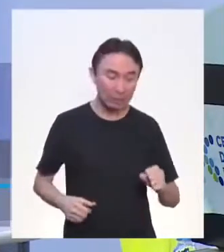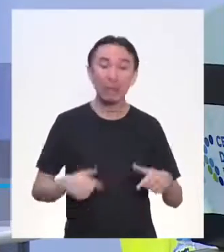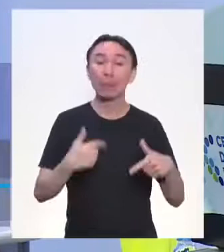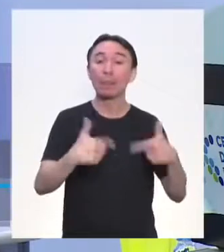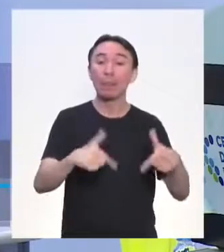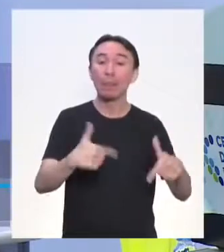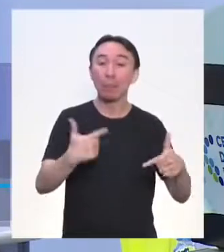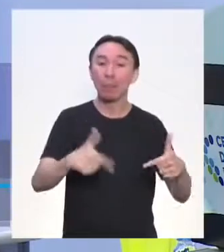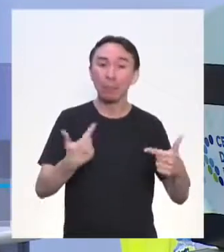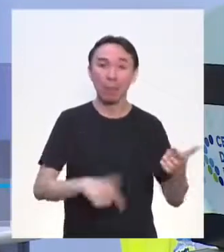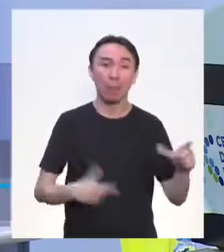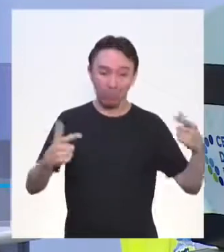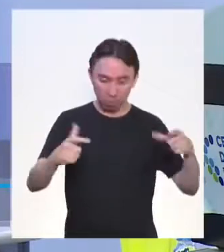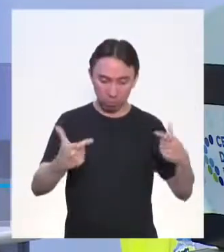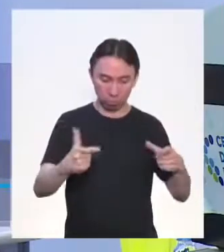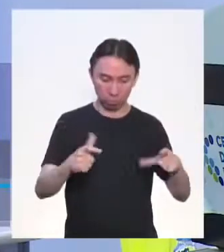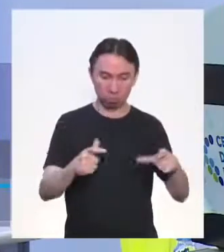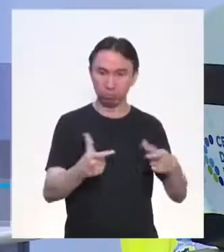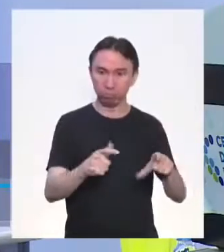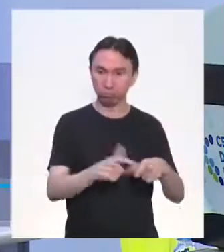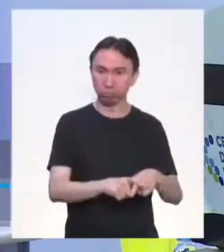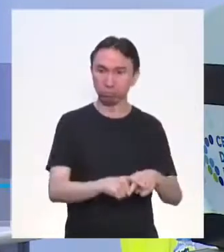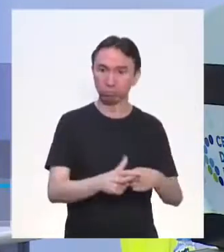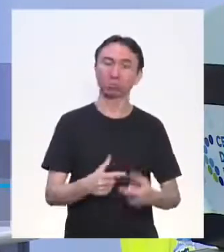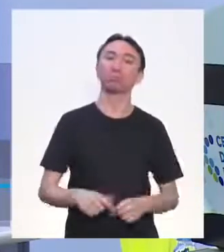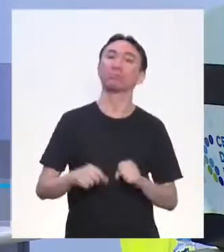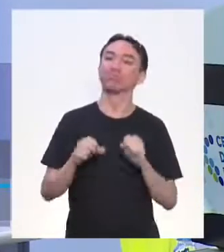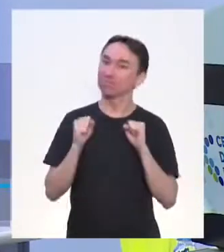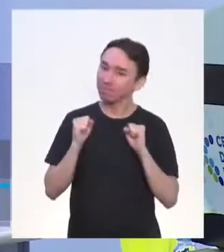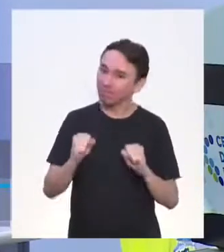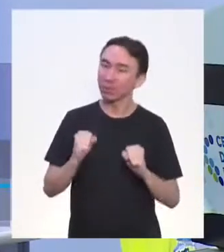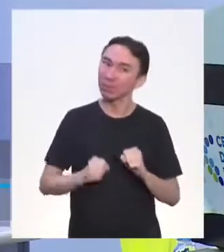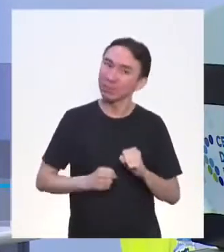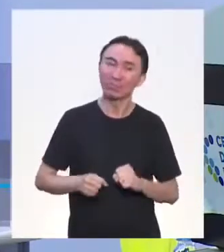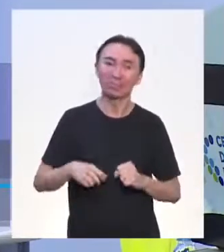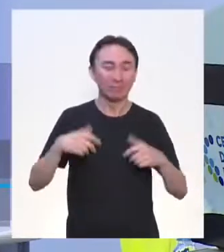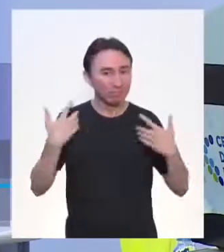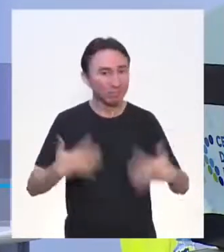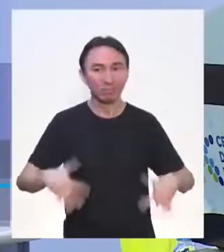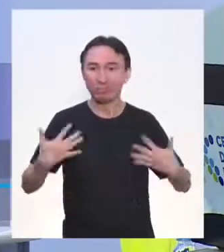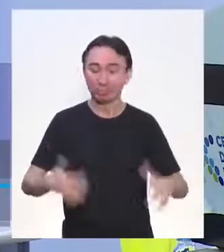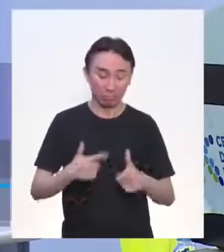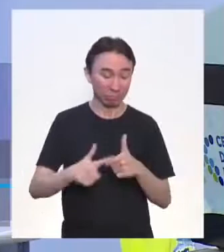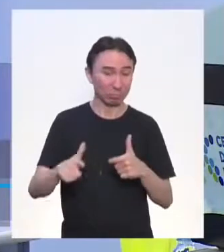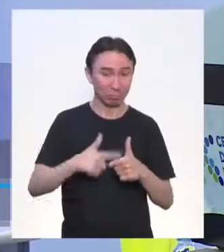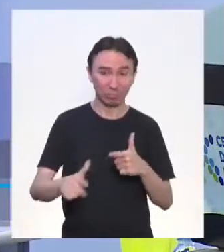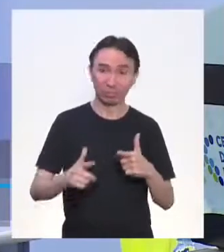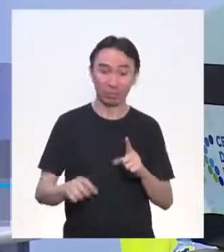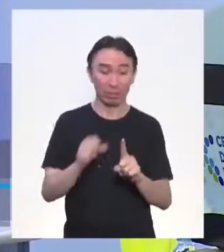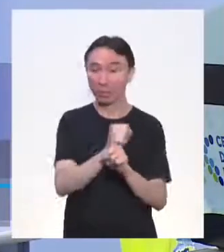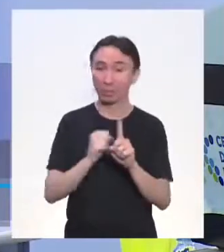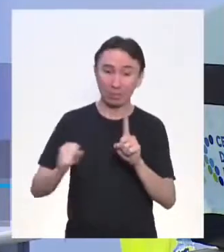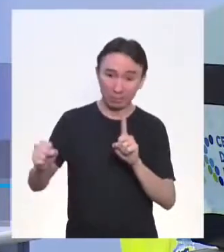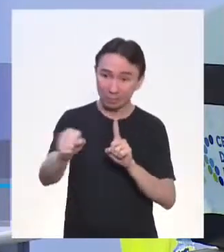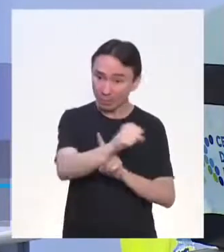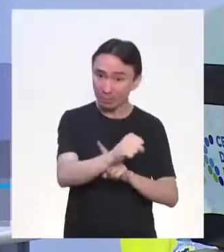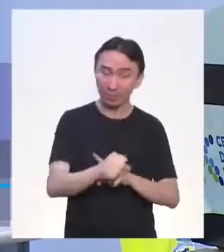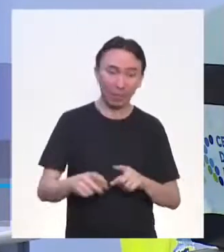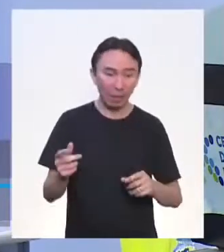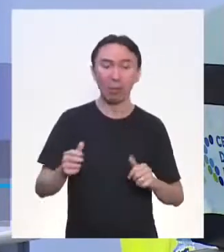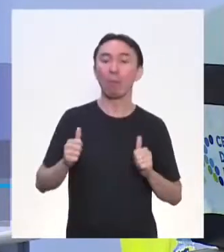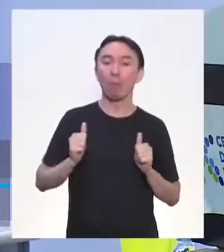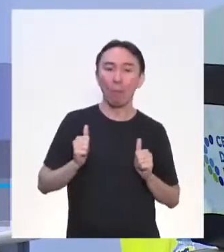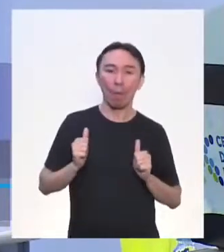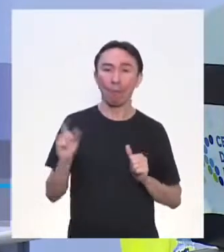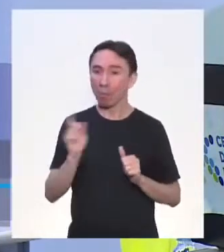se sabe para qual patamar, mas será uma situação dramática. A sociedade precisa agir, apesar de todos estes